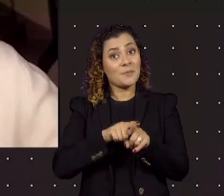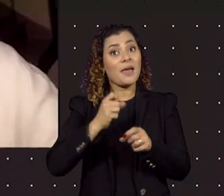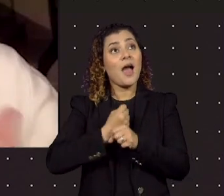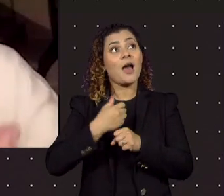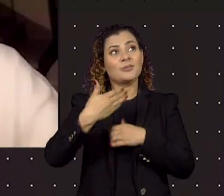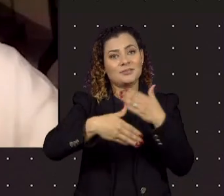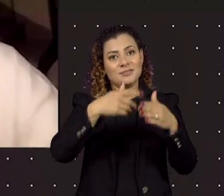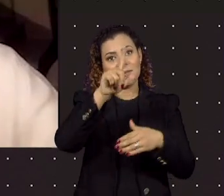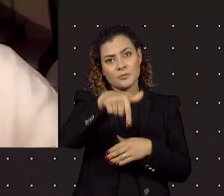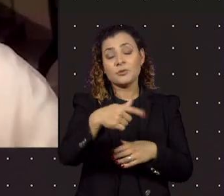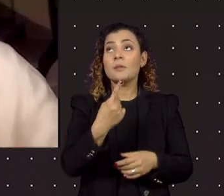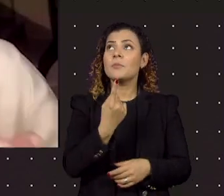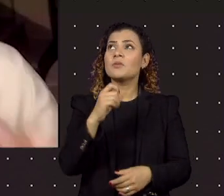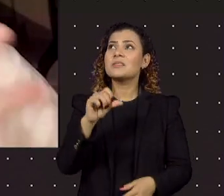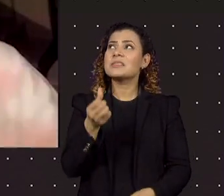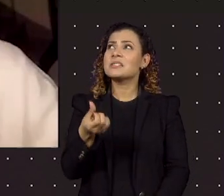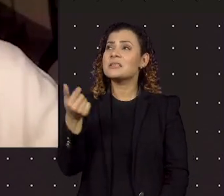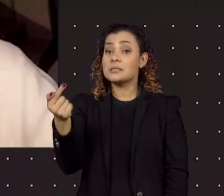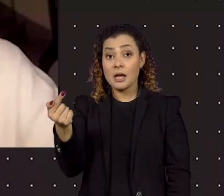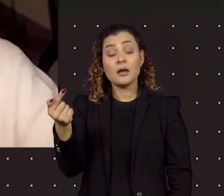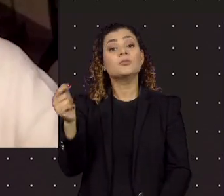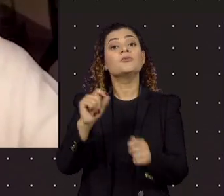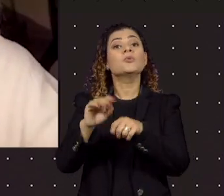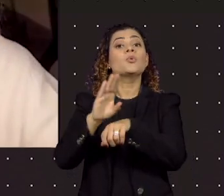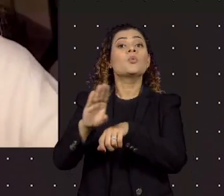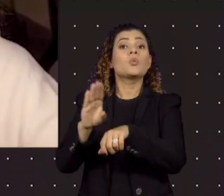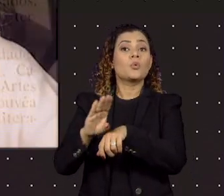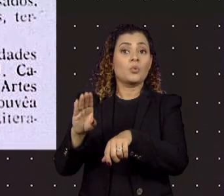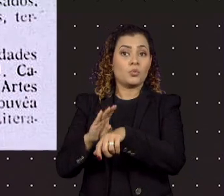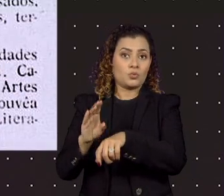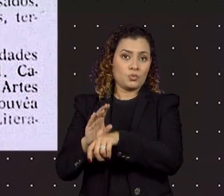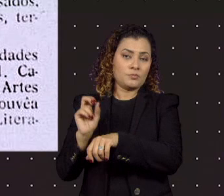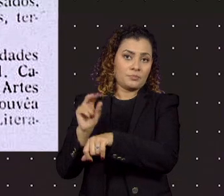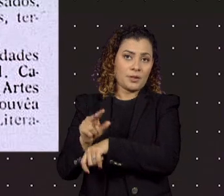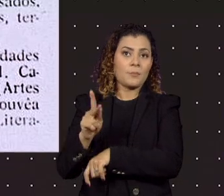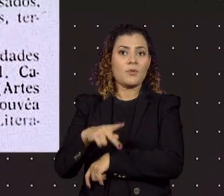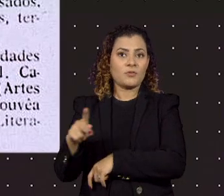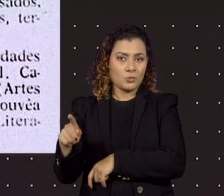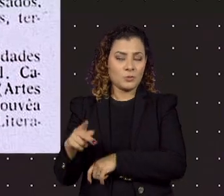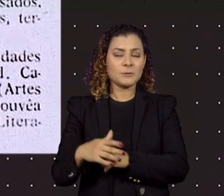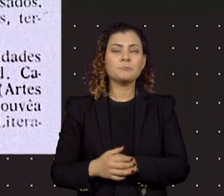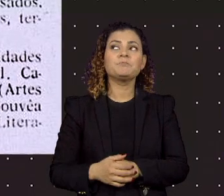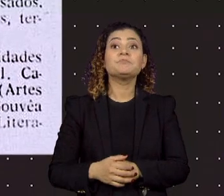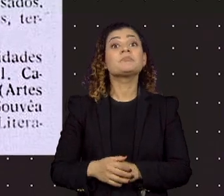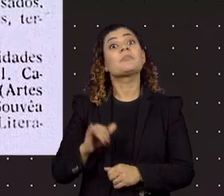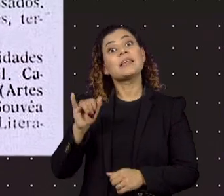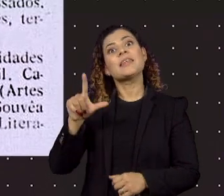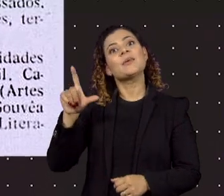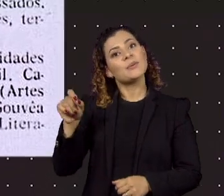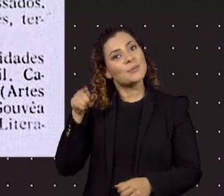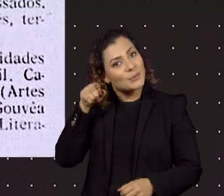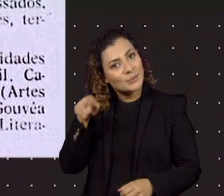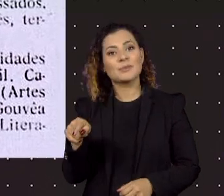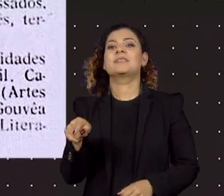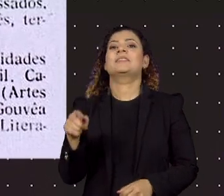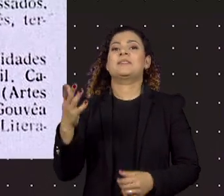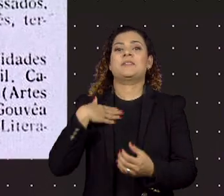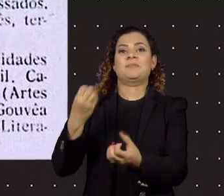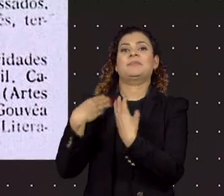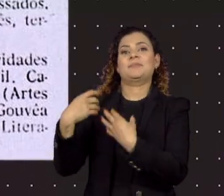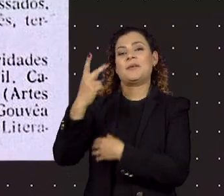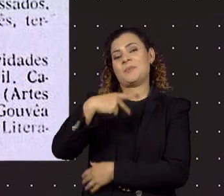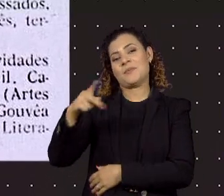antes, em 67, eu entrei no curso de formação de professores. E o Willo foi um dos